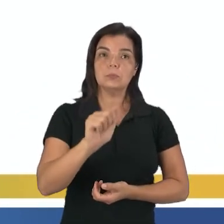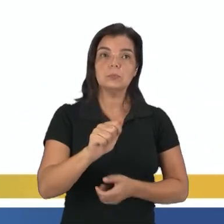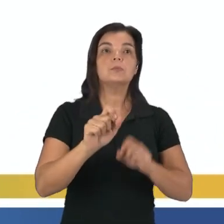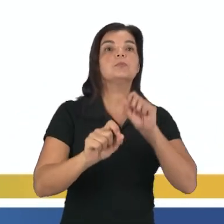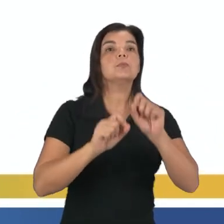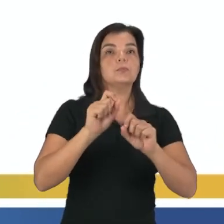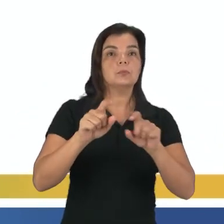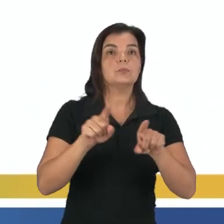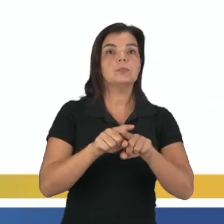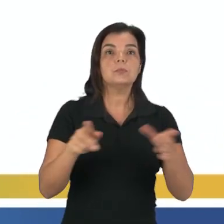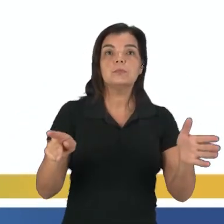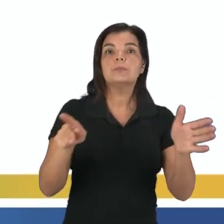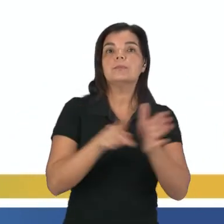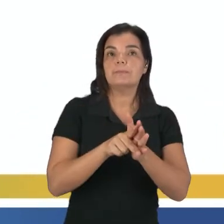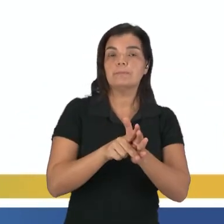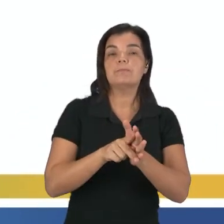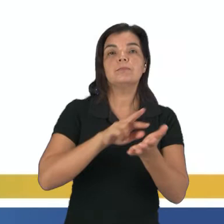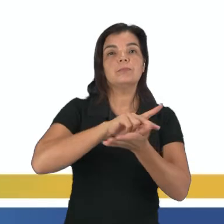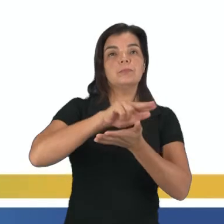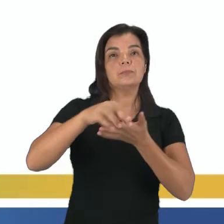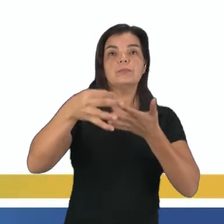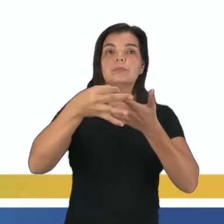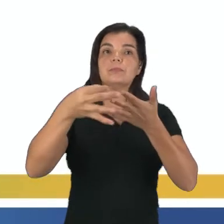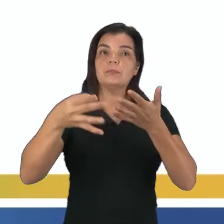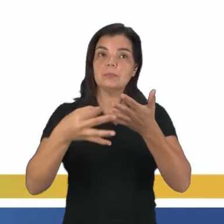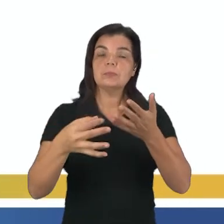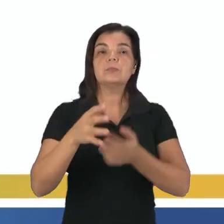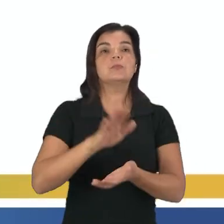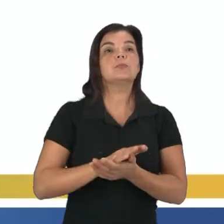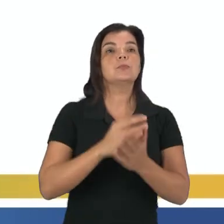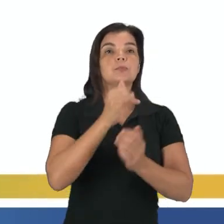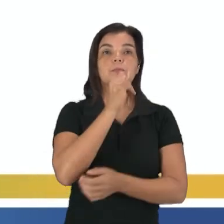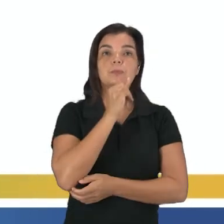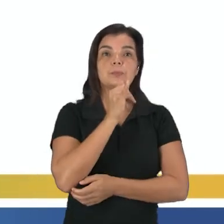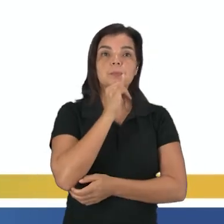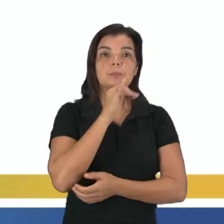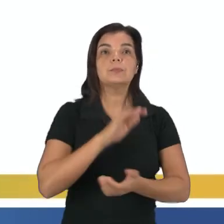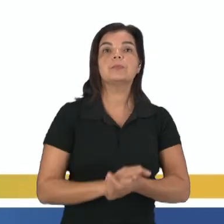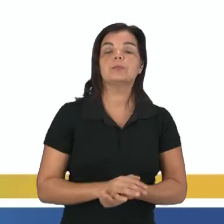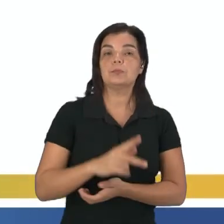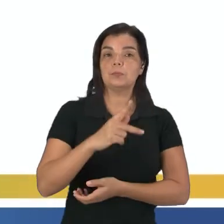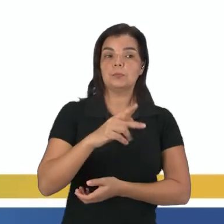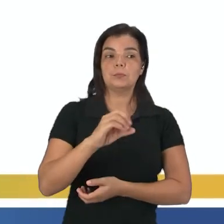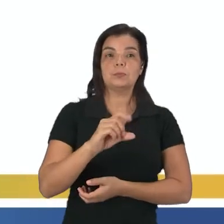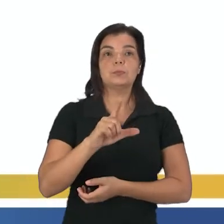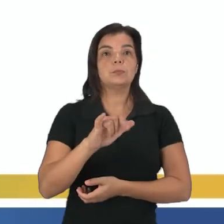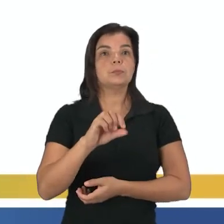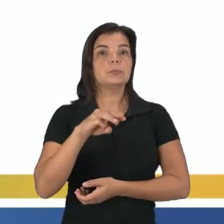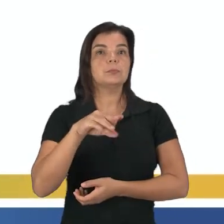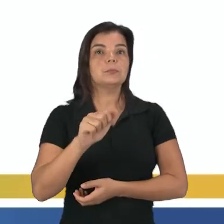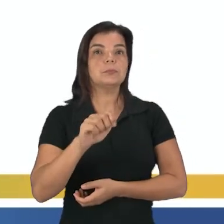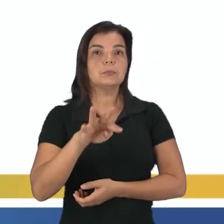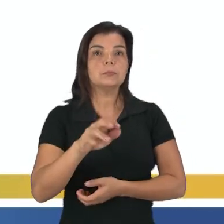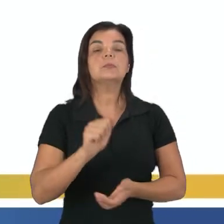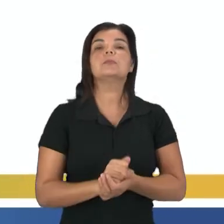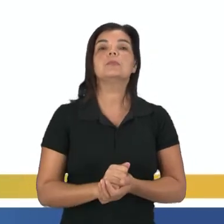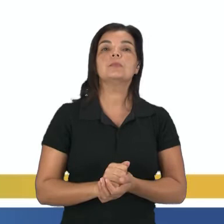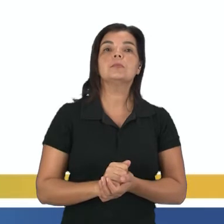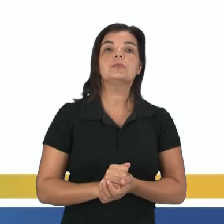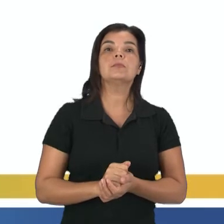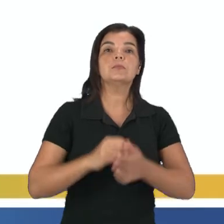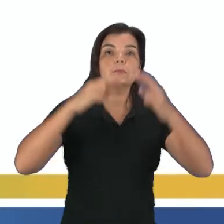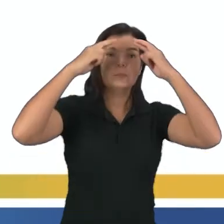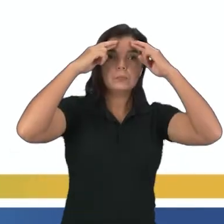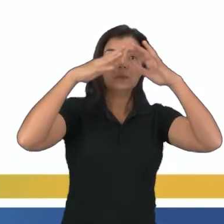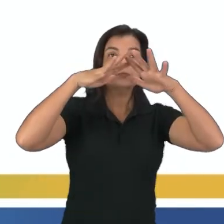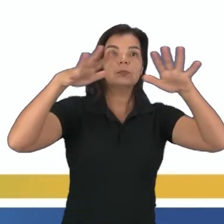aquele que se especializa em diversas áreas. O maior exemplo da figura polímata